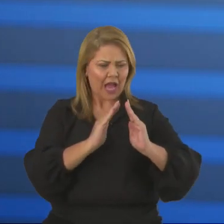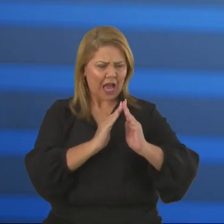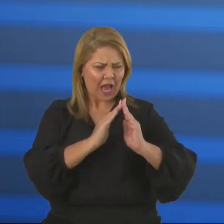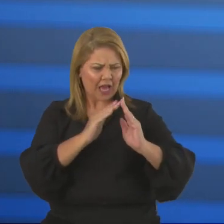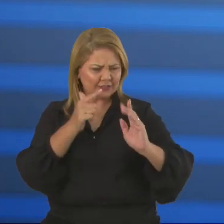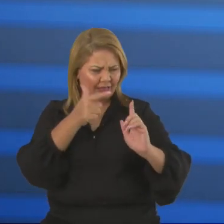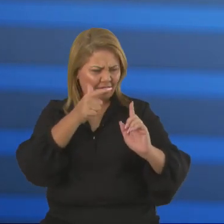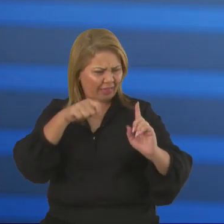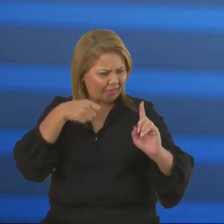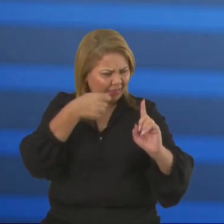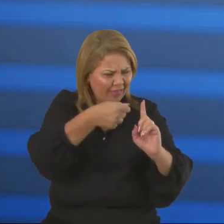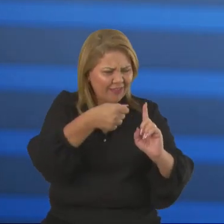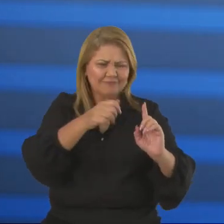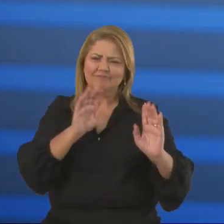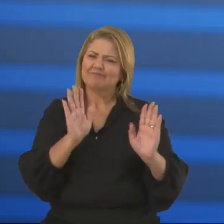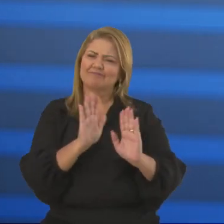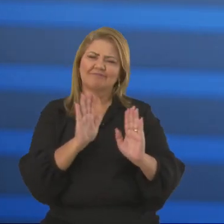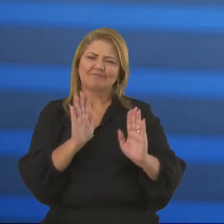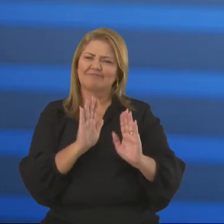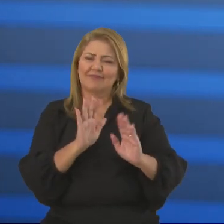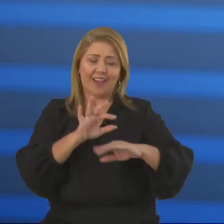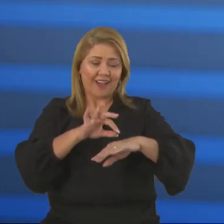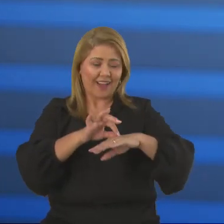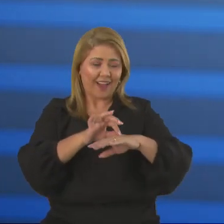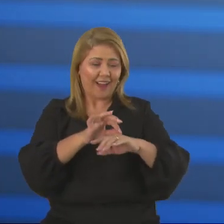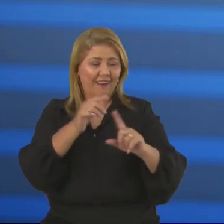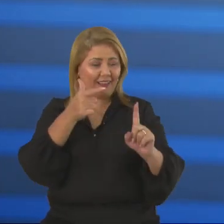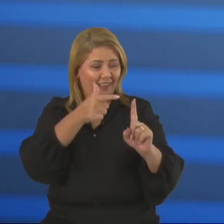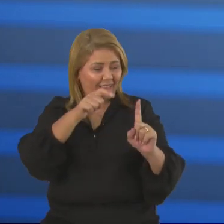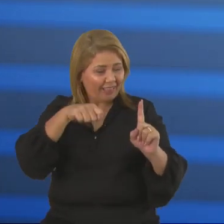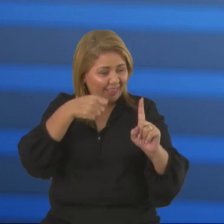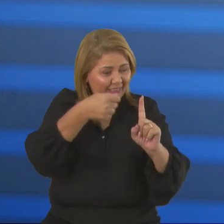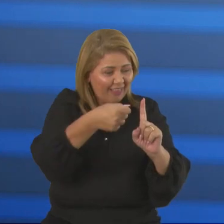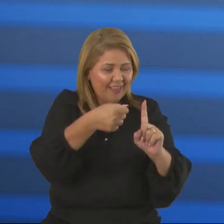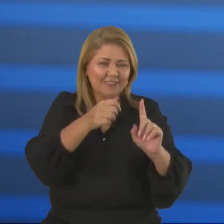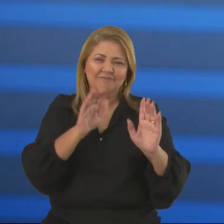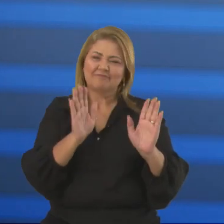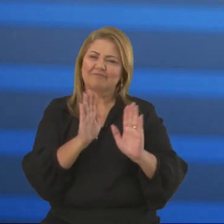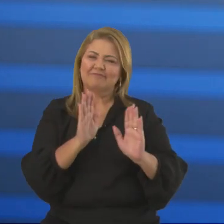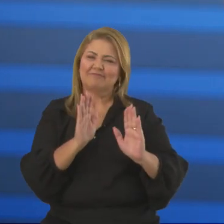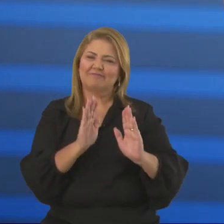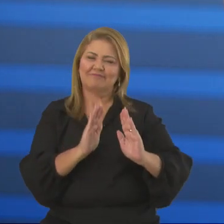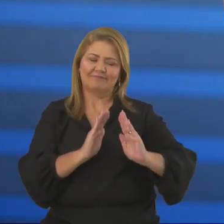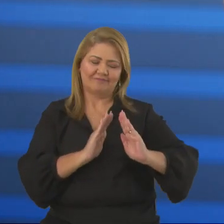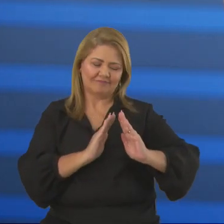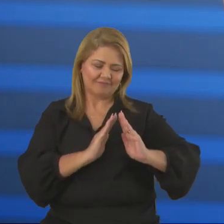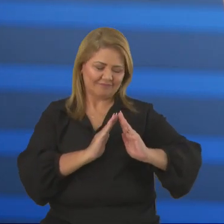me define, minha carne não me define,